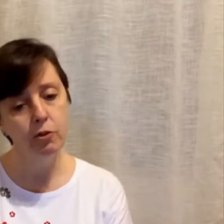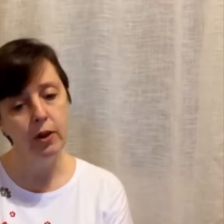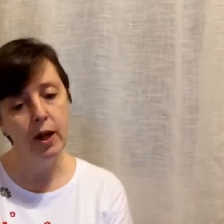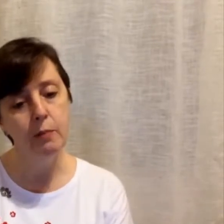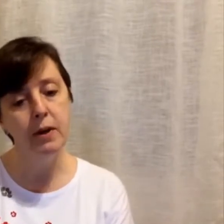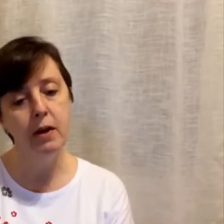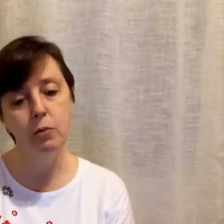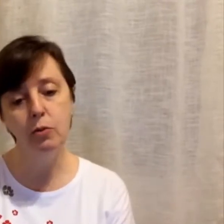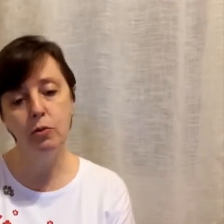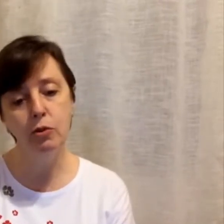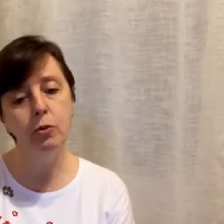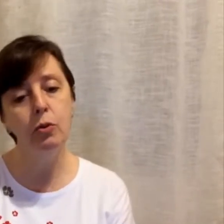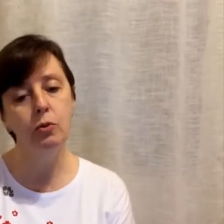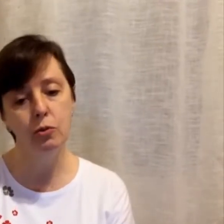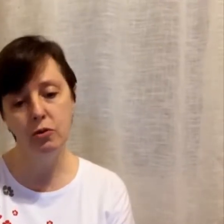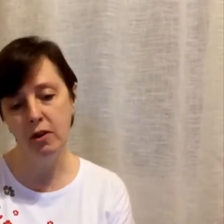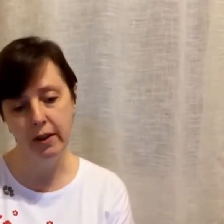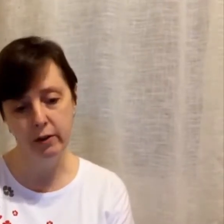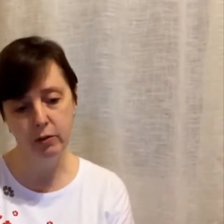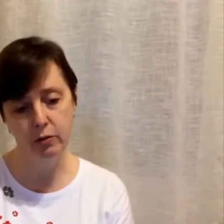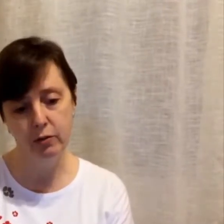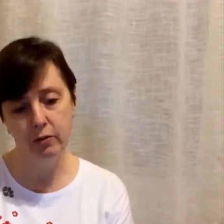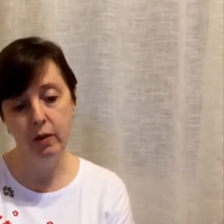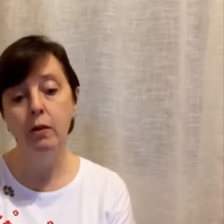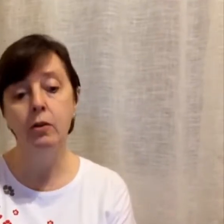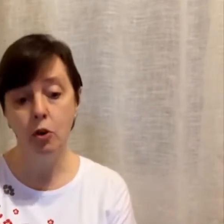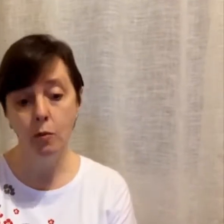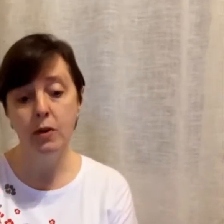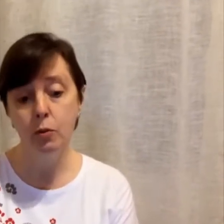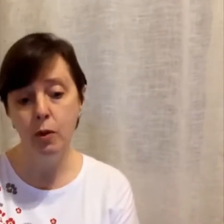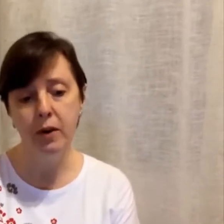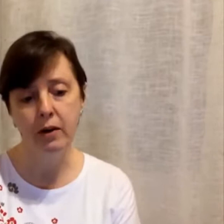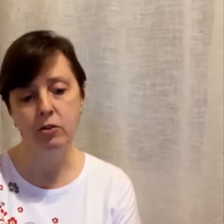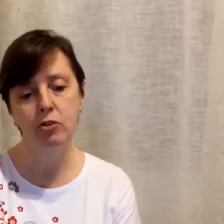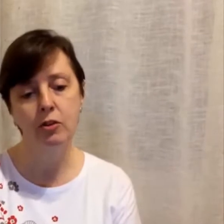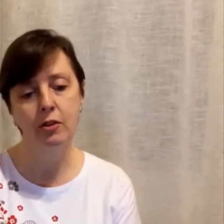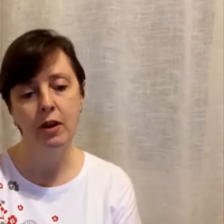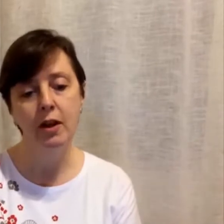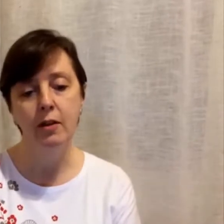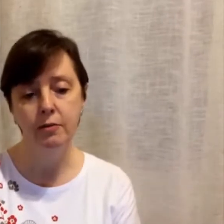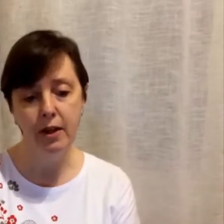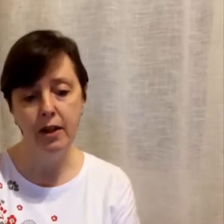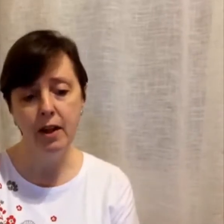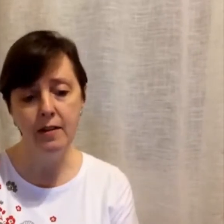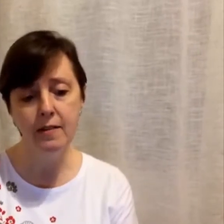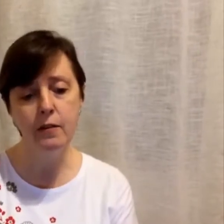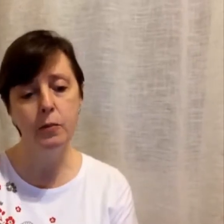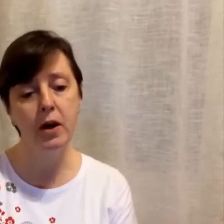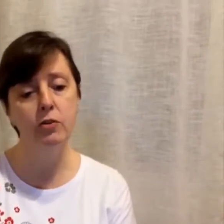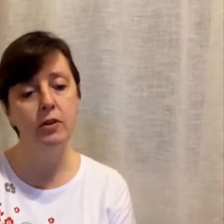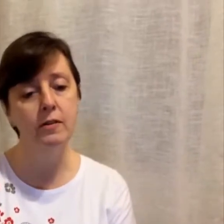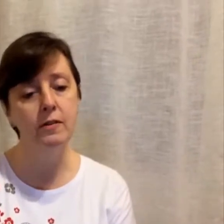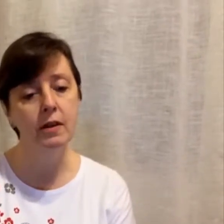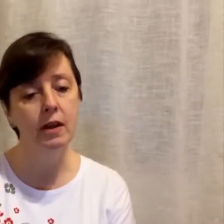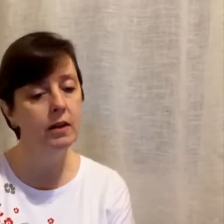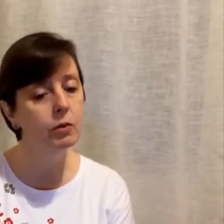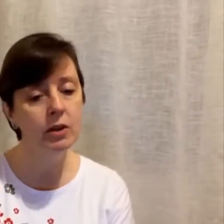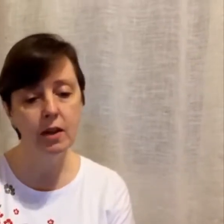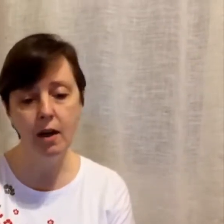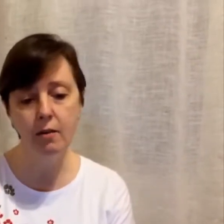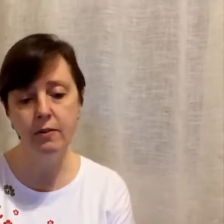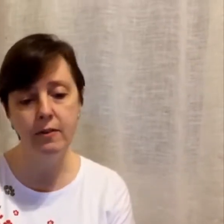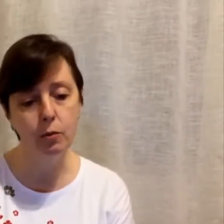das gerações que hão de vir. Esta fonte é para uso de todos os sedentos. Toma tua